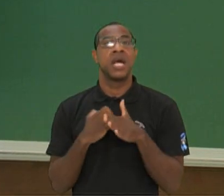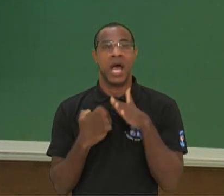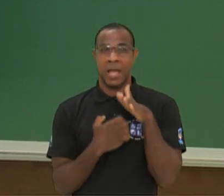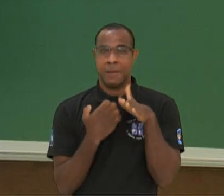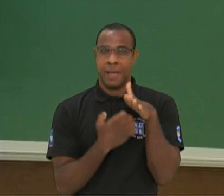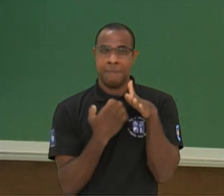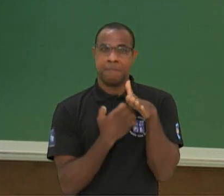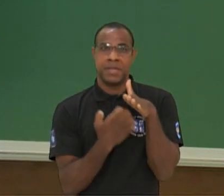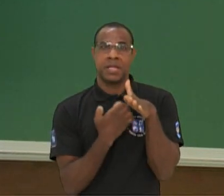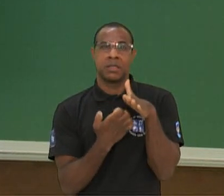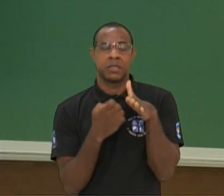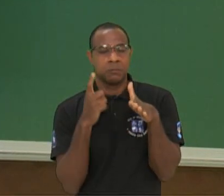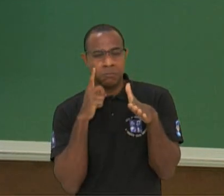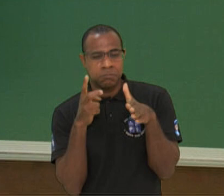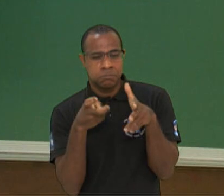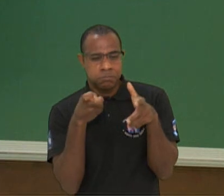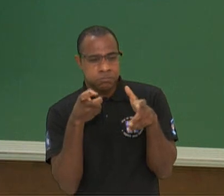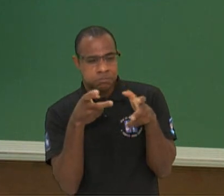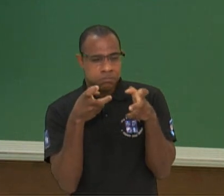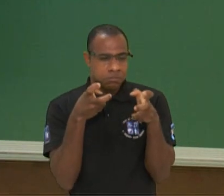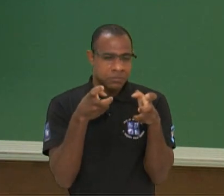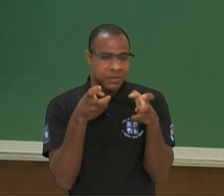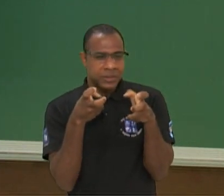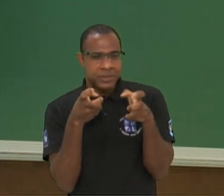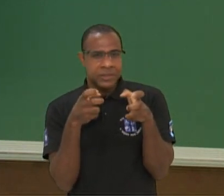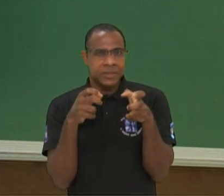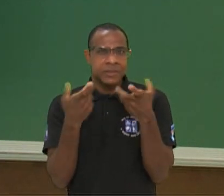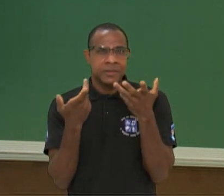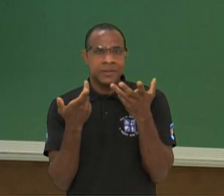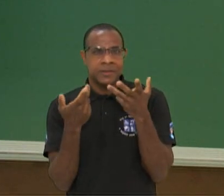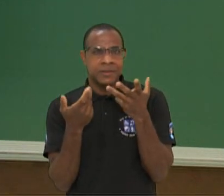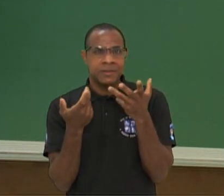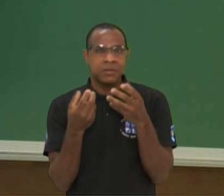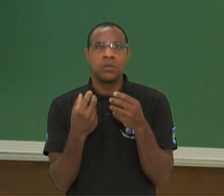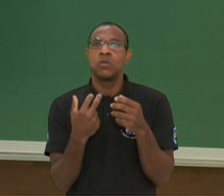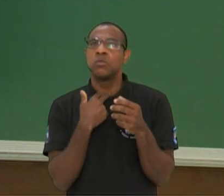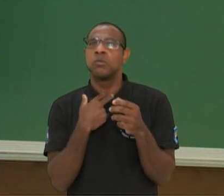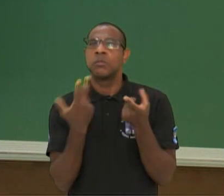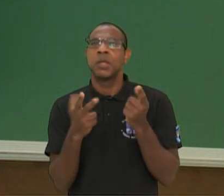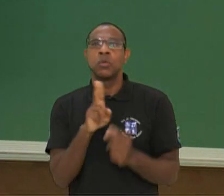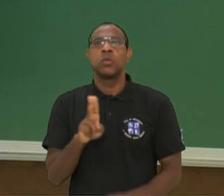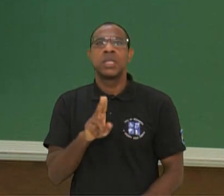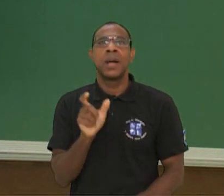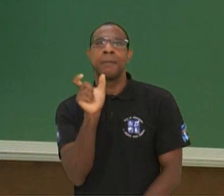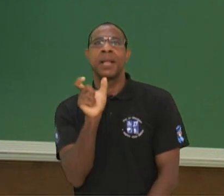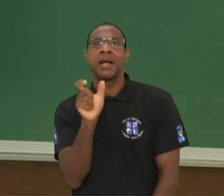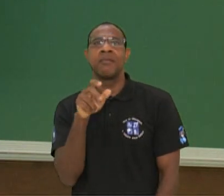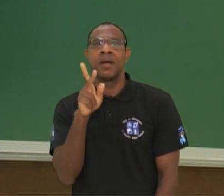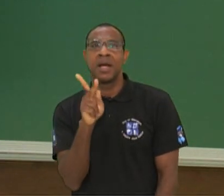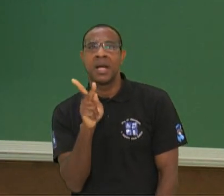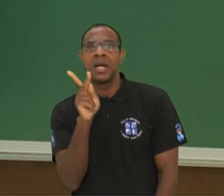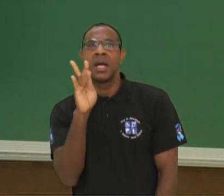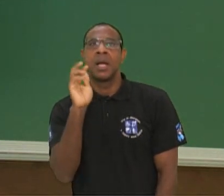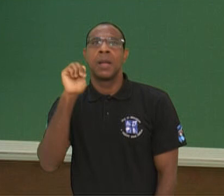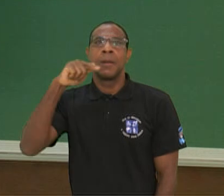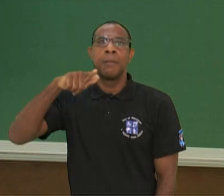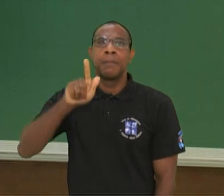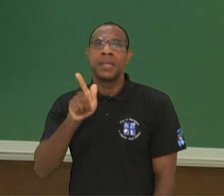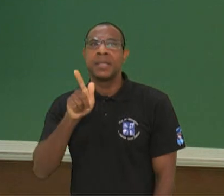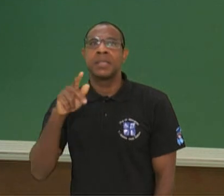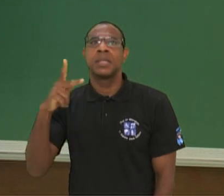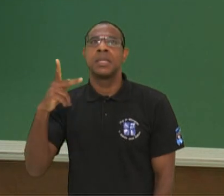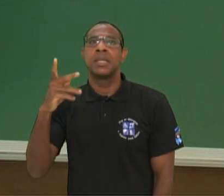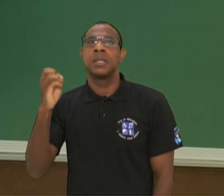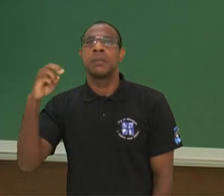isso e o ping-pong não pôde mais ser utilizado como nome oficial da modalidade. Então, quando